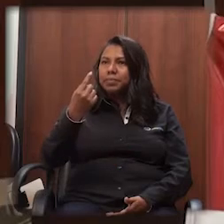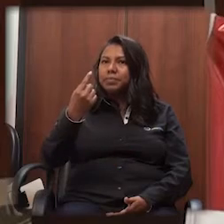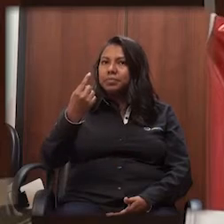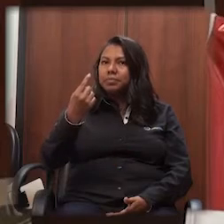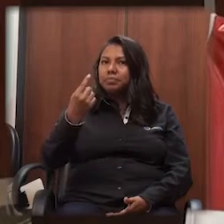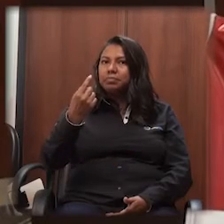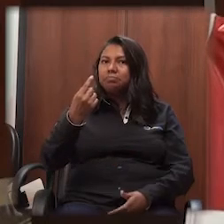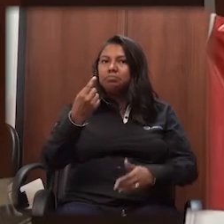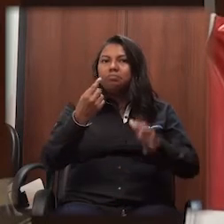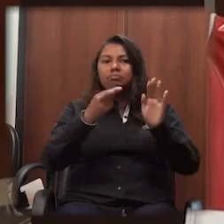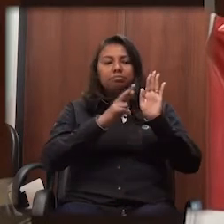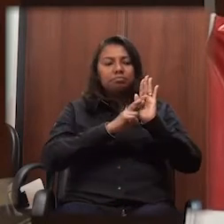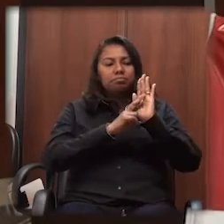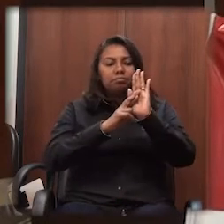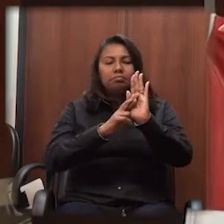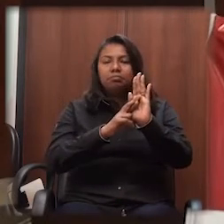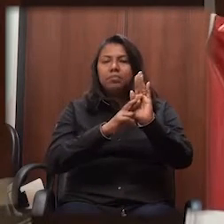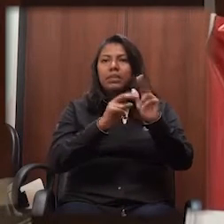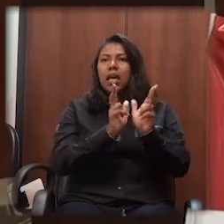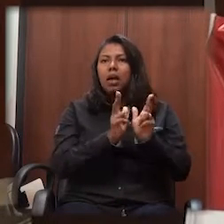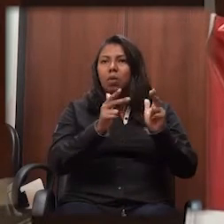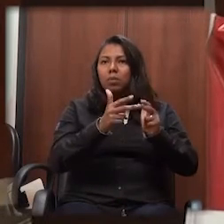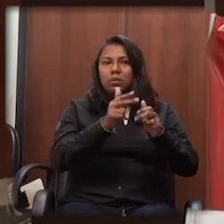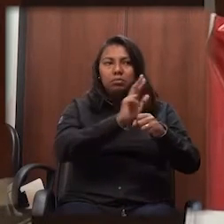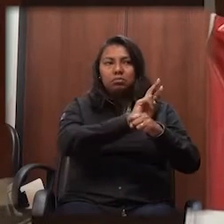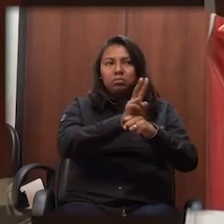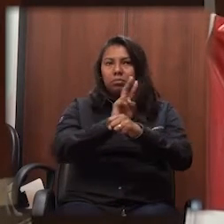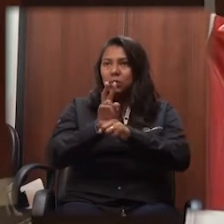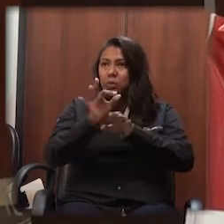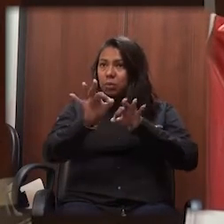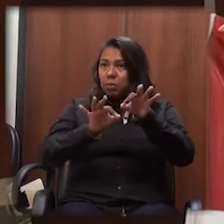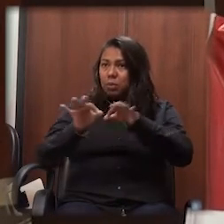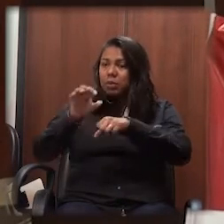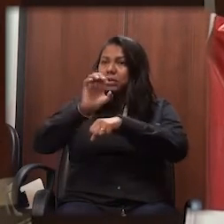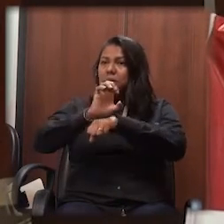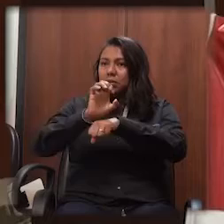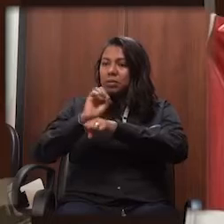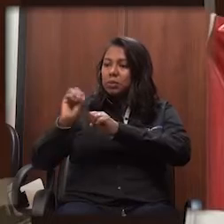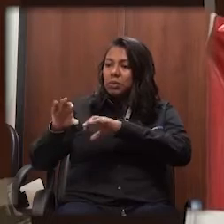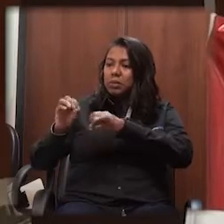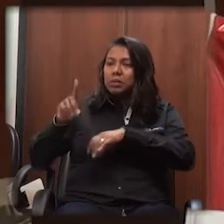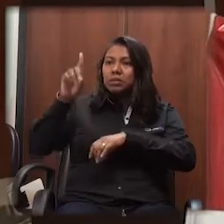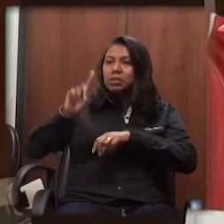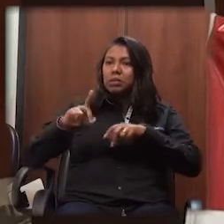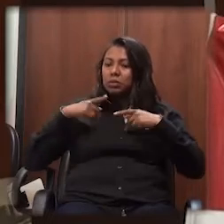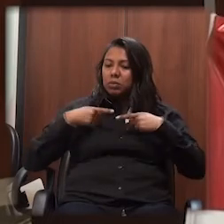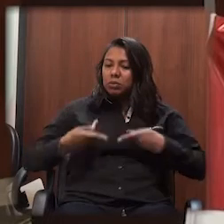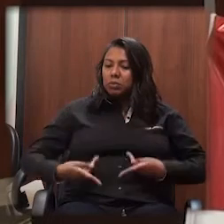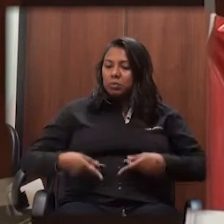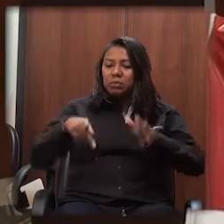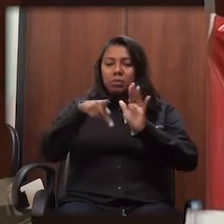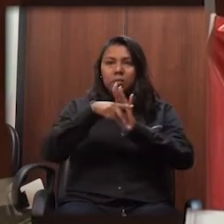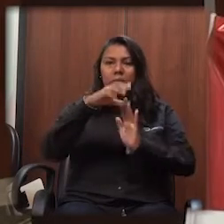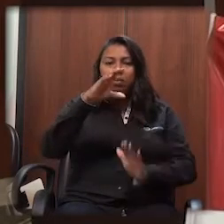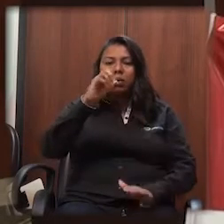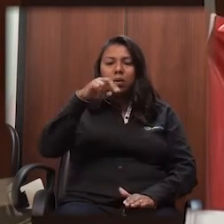aqui representando a Comissão de Monitoramento do Plano Estadual de Educação em Direitos Humanos do CONDEP, que é uma